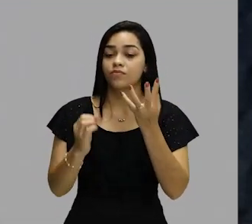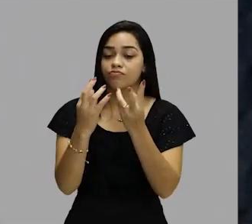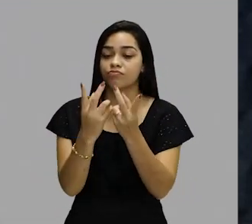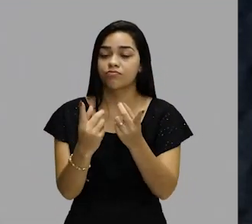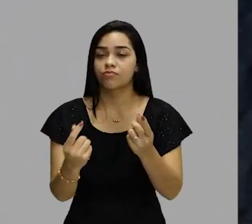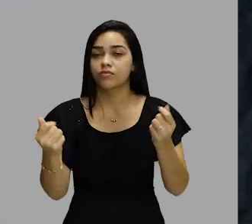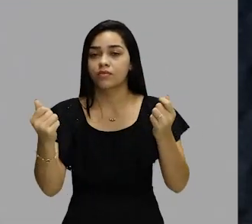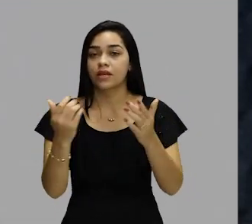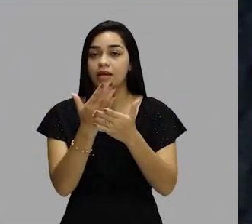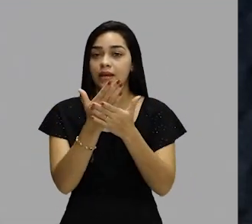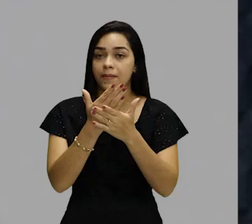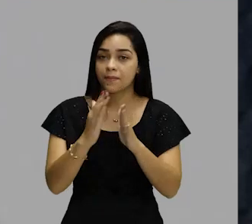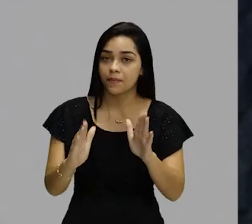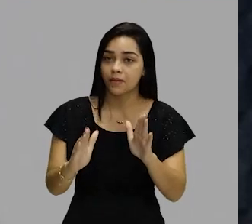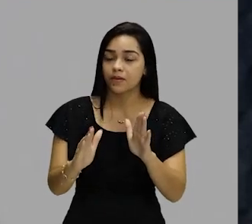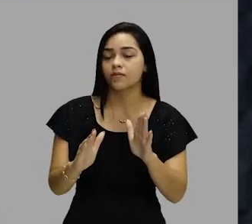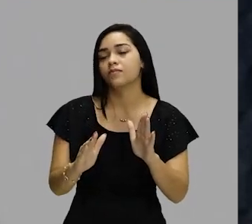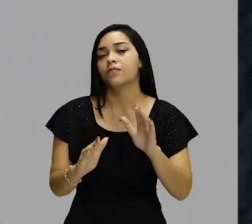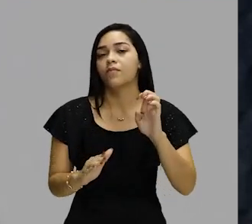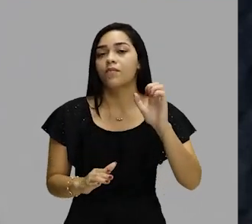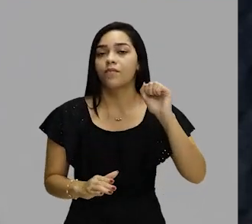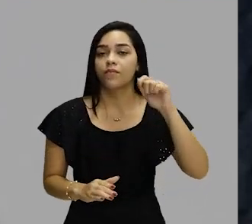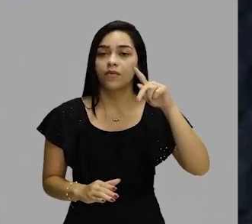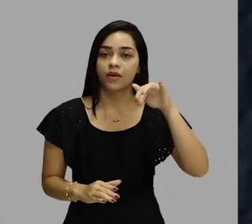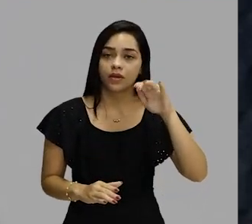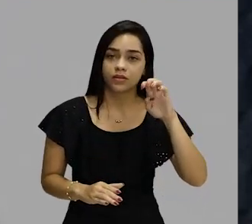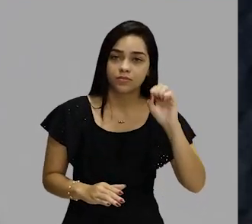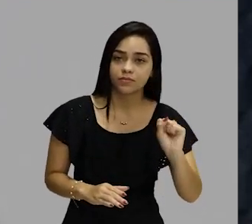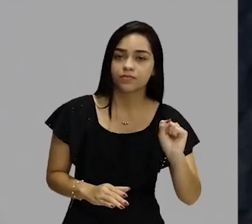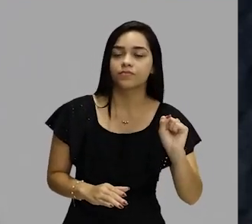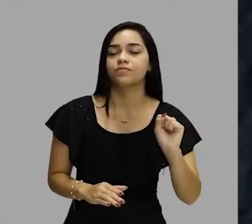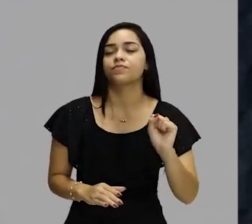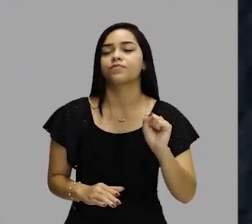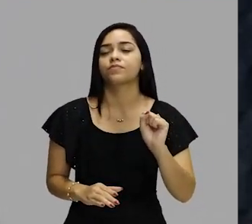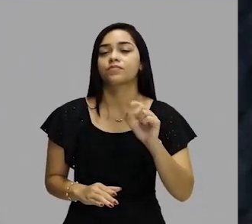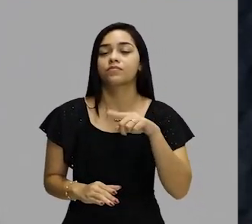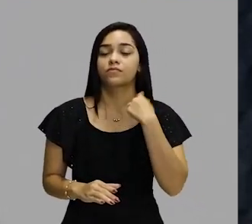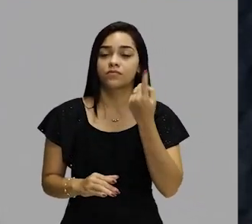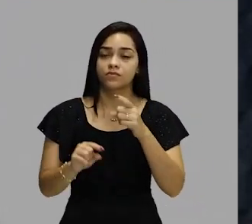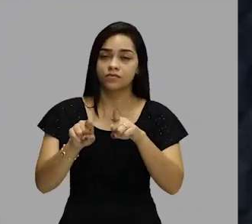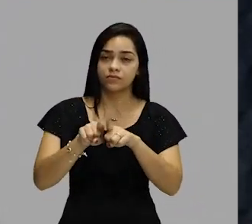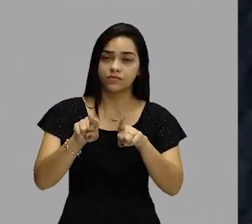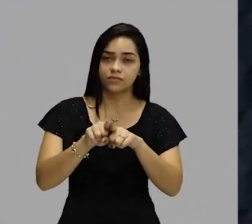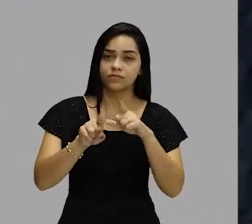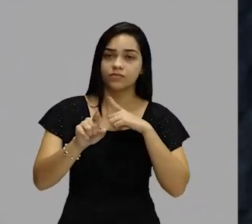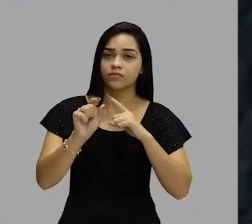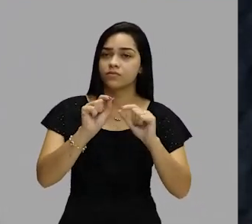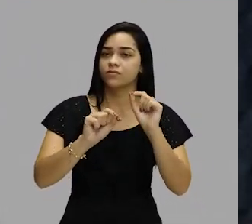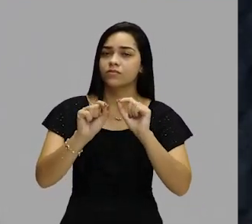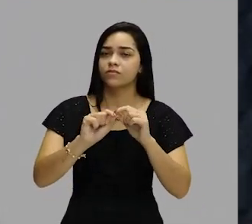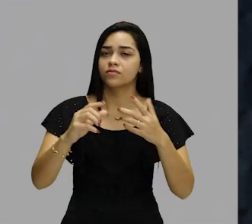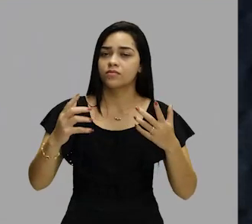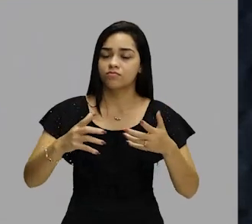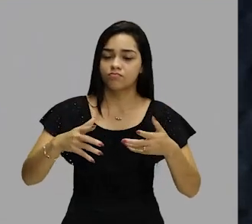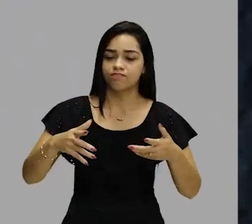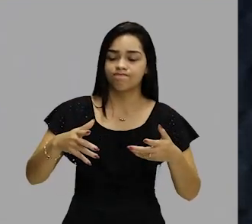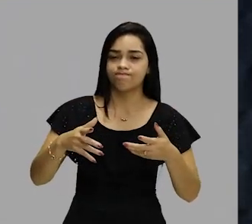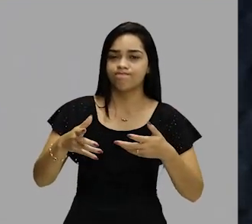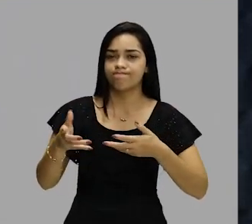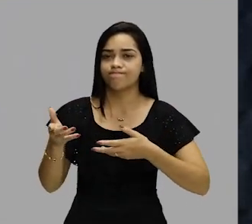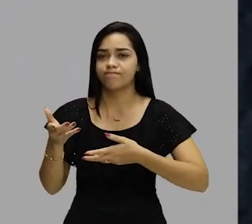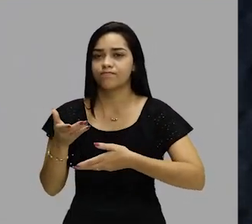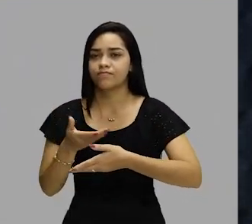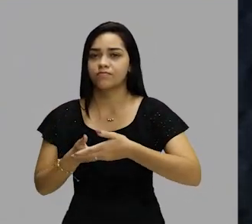espécies. Ora, ocorrendo extinção de espécies, nós vamos ter aí, gente, uma reação em cadeia,